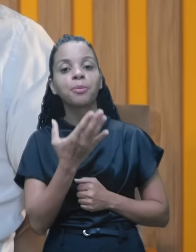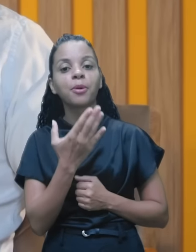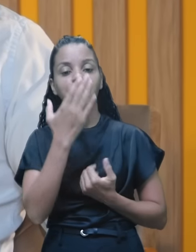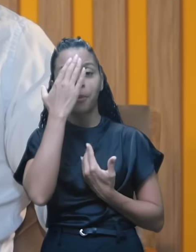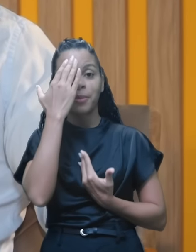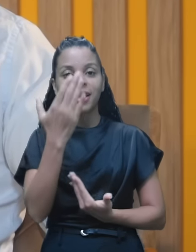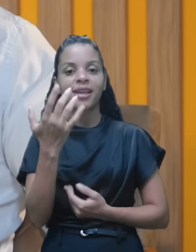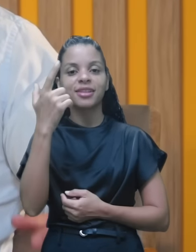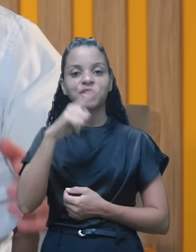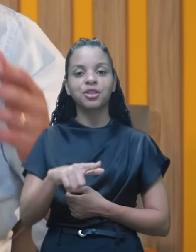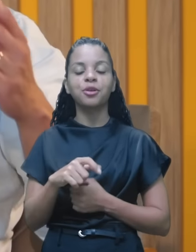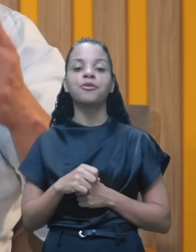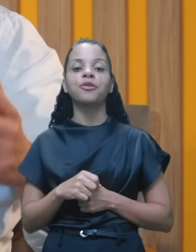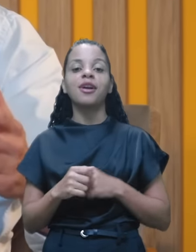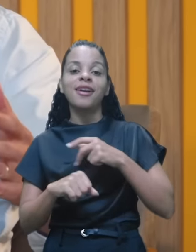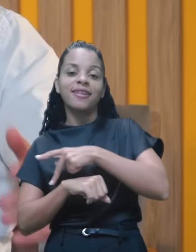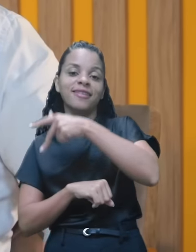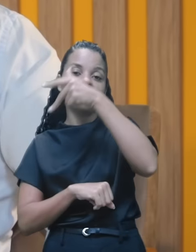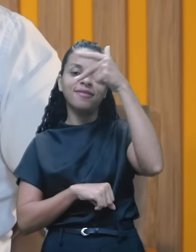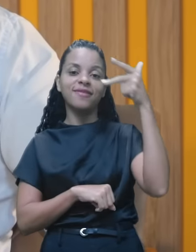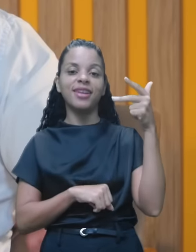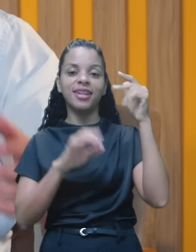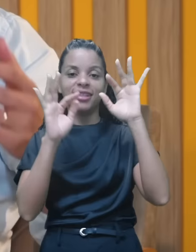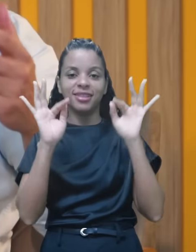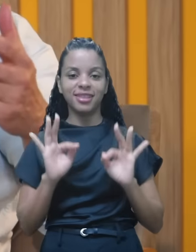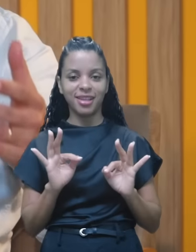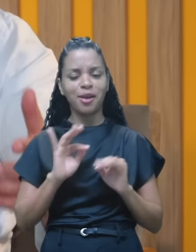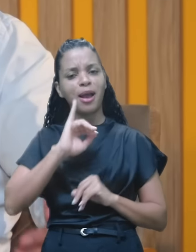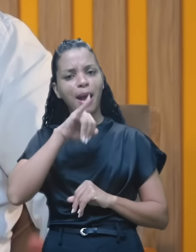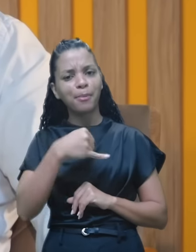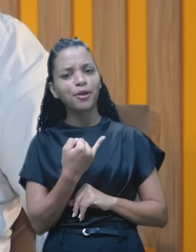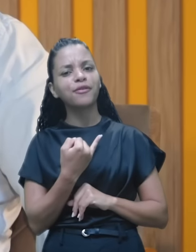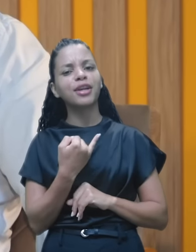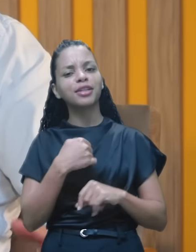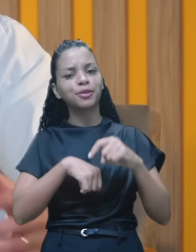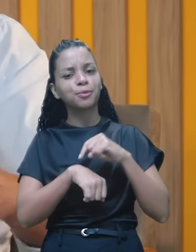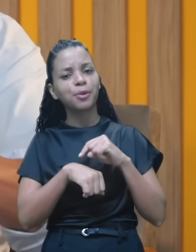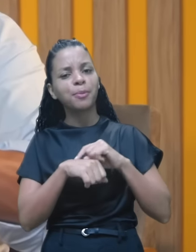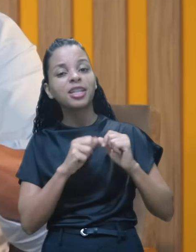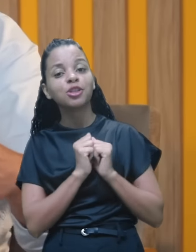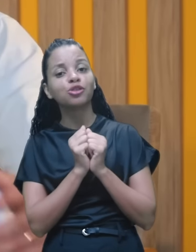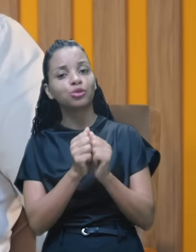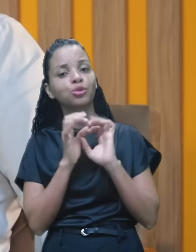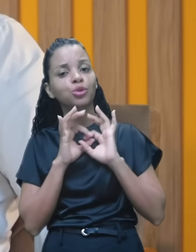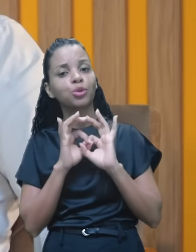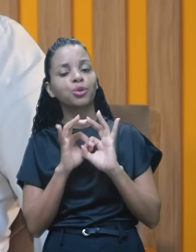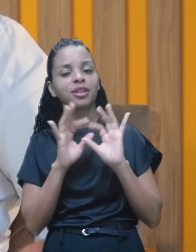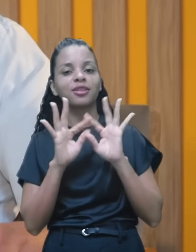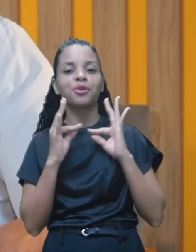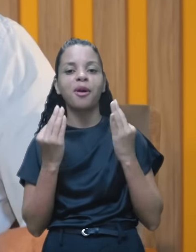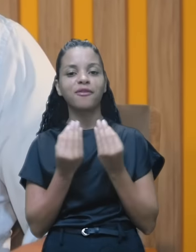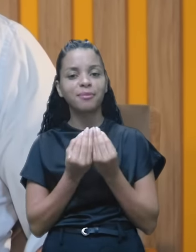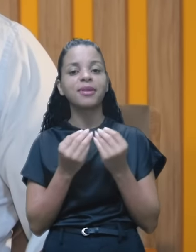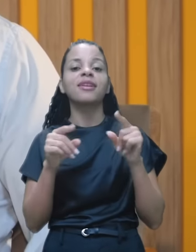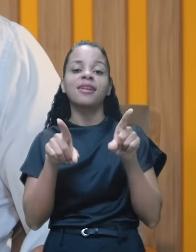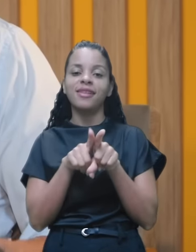muito obrigado mais uma vez. Feliz Natal. Aproveite bem esses momentos para poder você ficar próximo da sua família